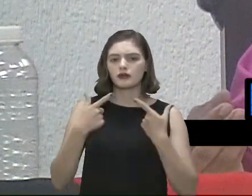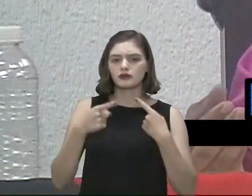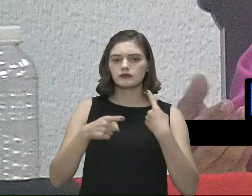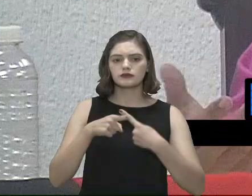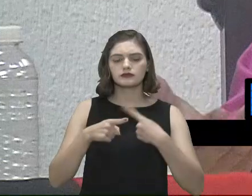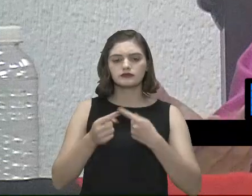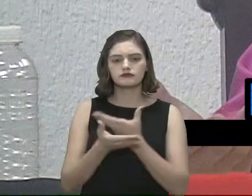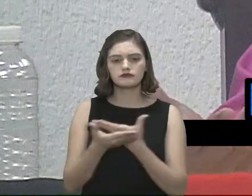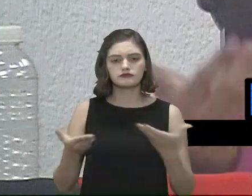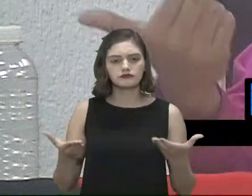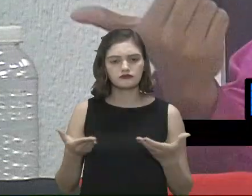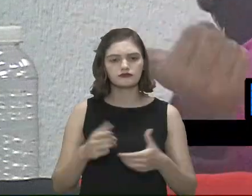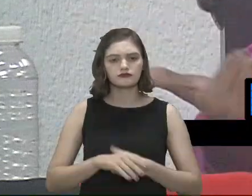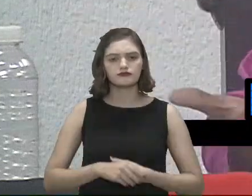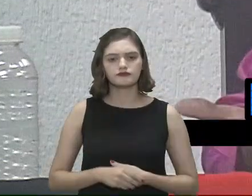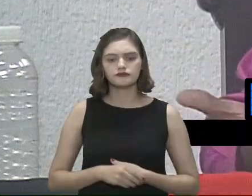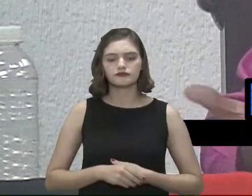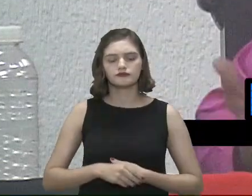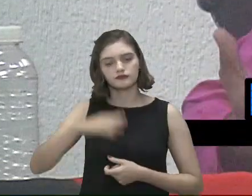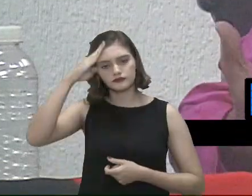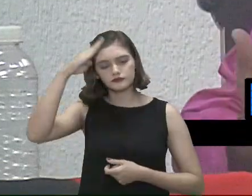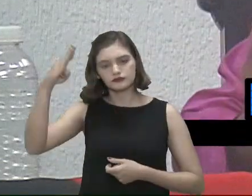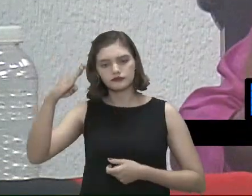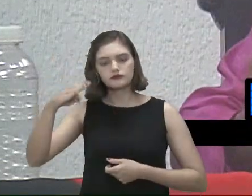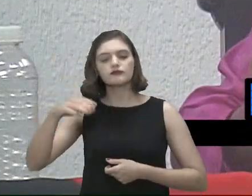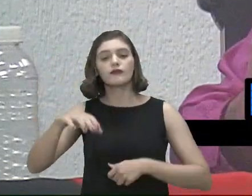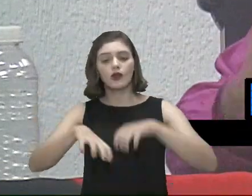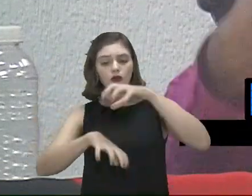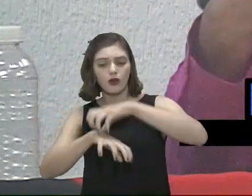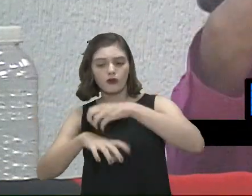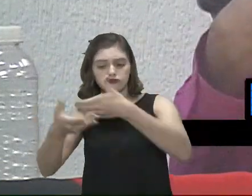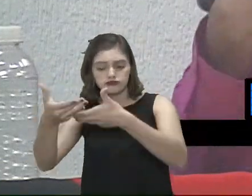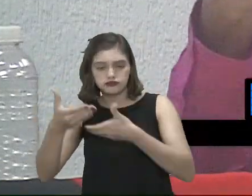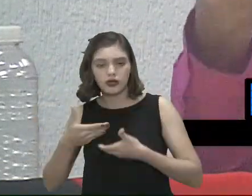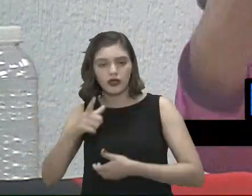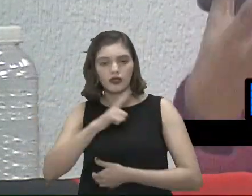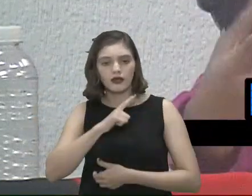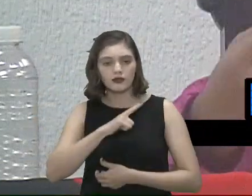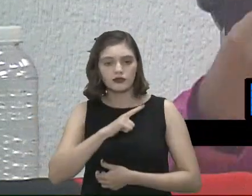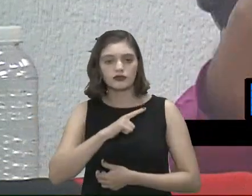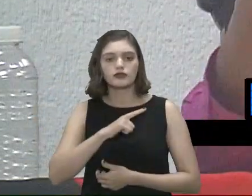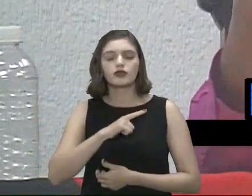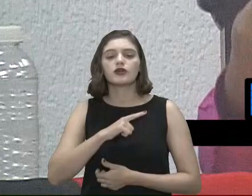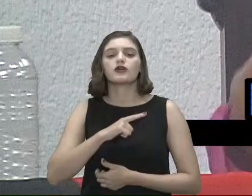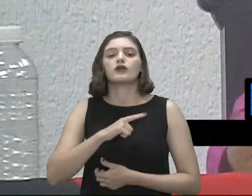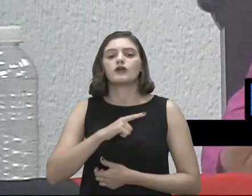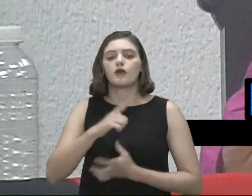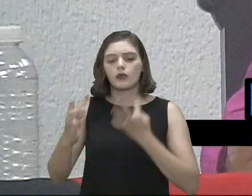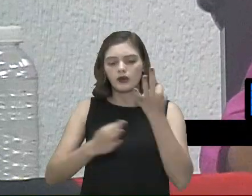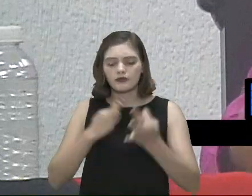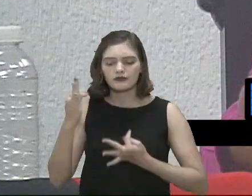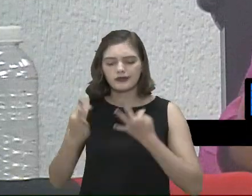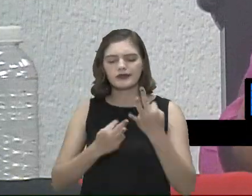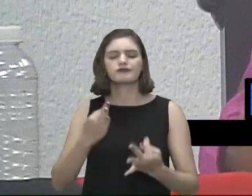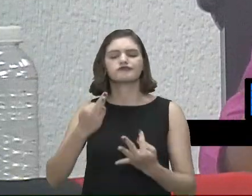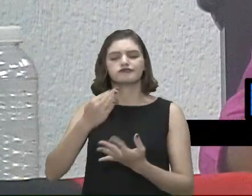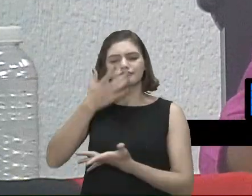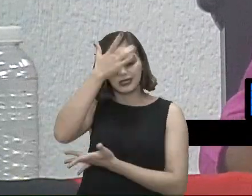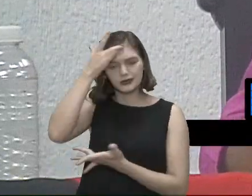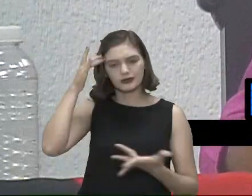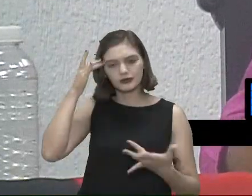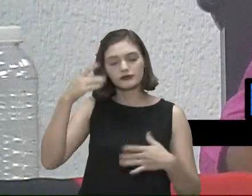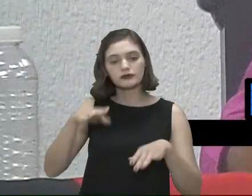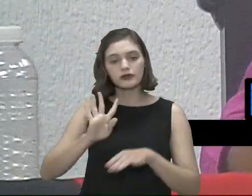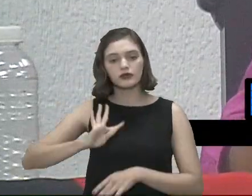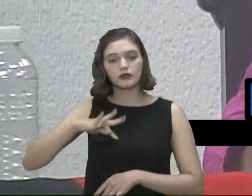que, principalmente no abrigo, né, quando tinha o tratamento direto lá das pessoas, né, e das